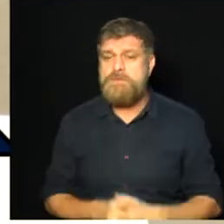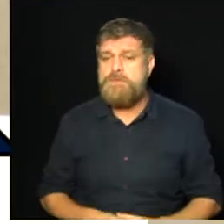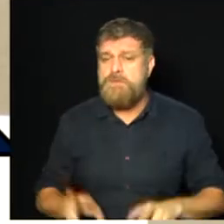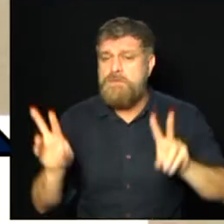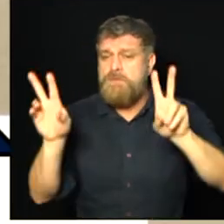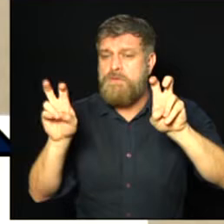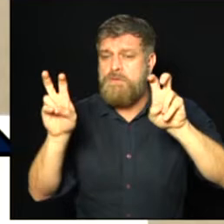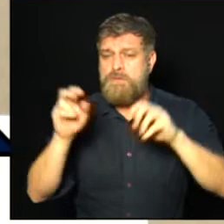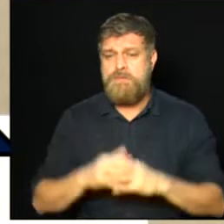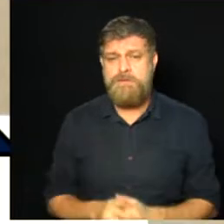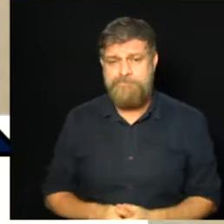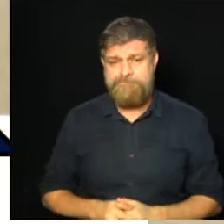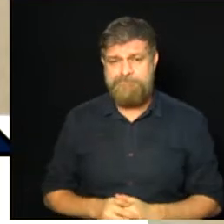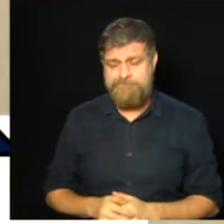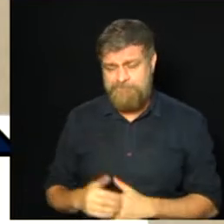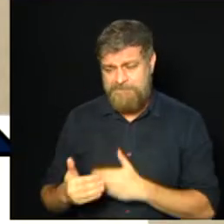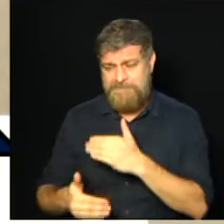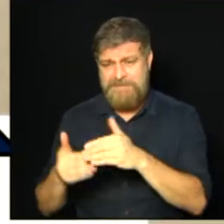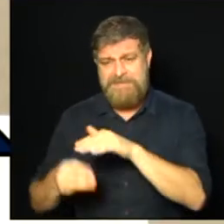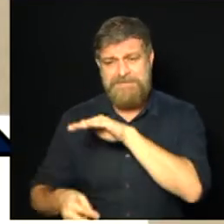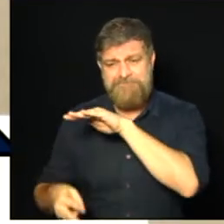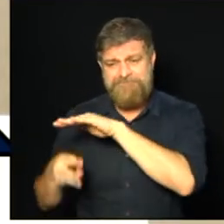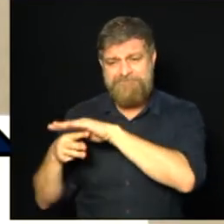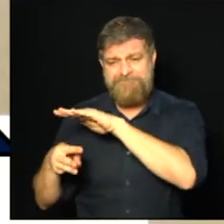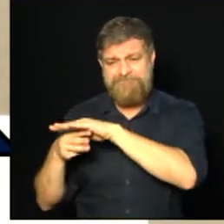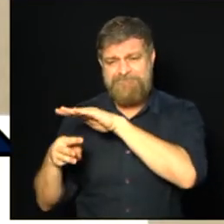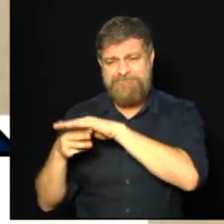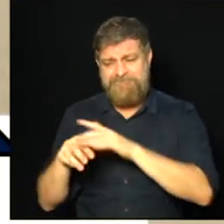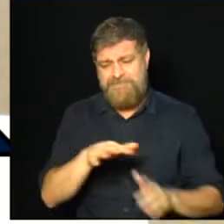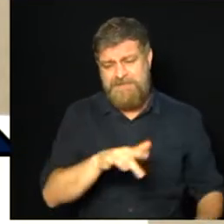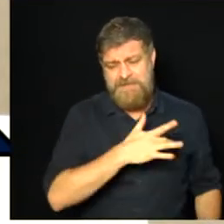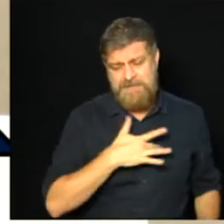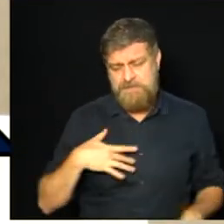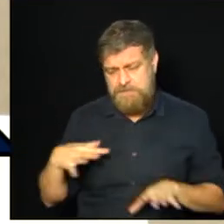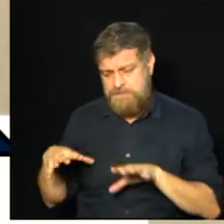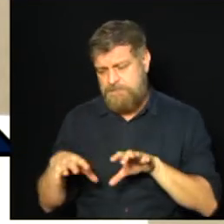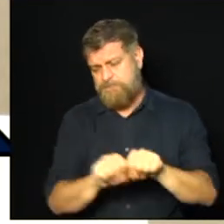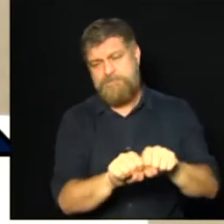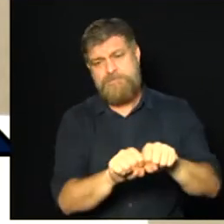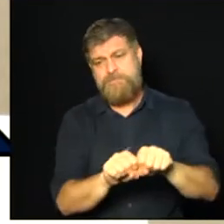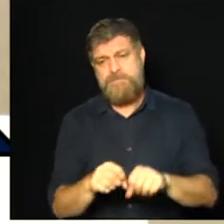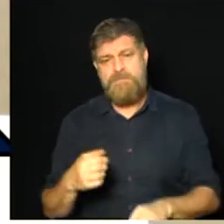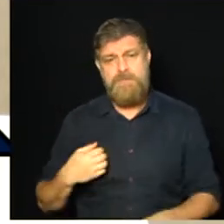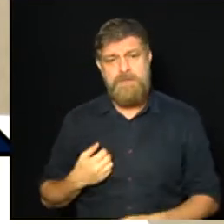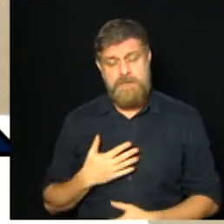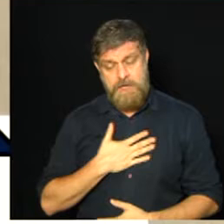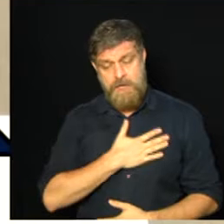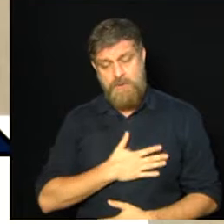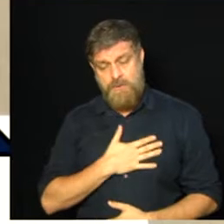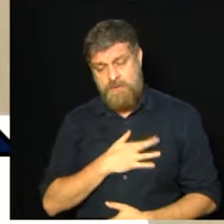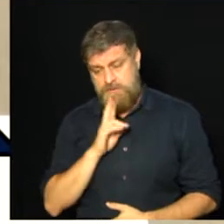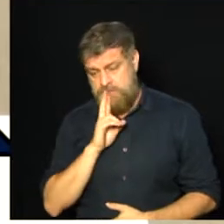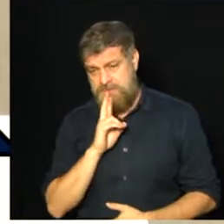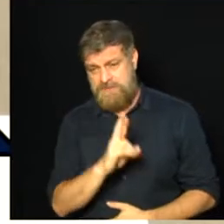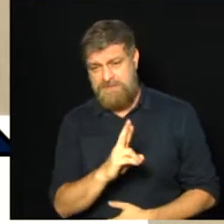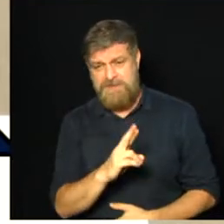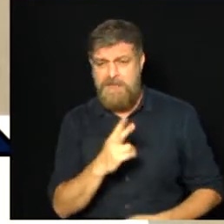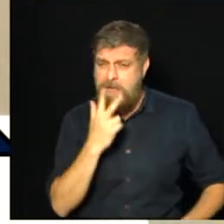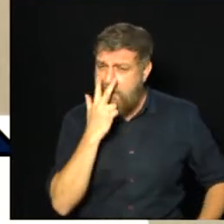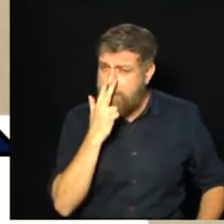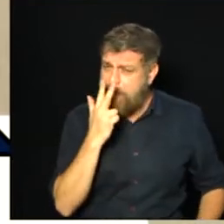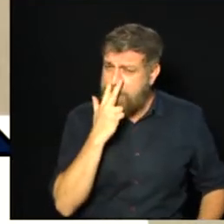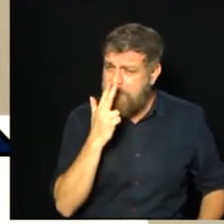esse avanço desse processo de terceirização. Mais uma vez, eu sempre gosto de falar que existe, sim,